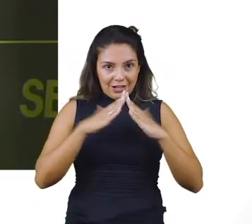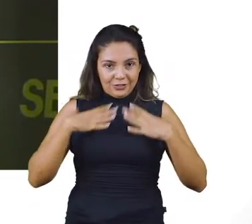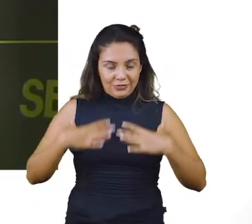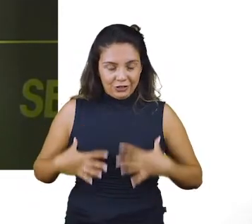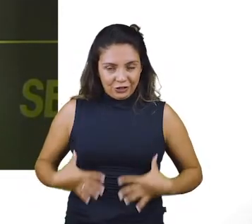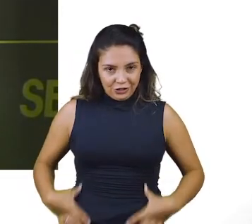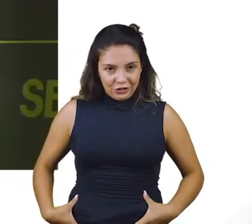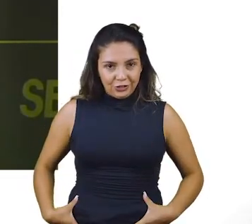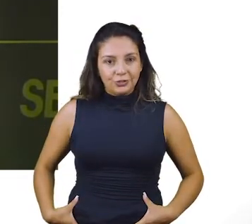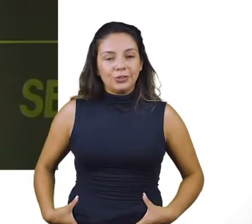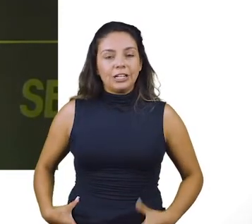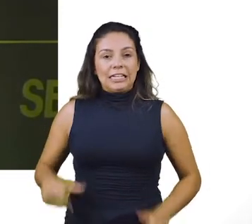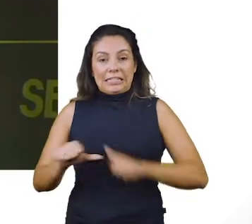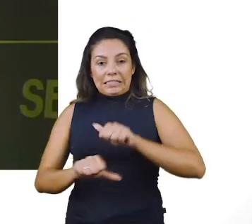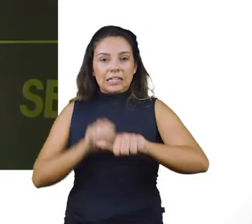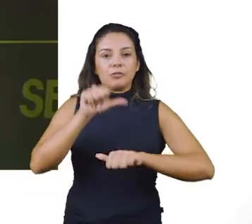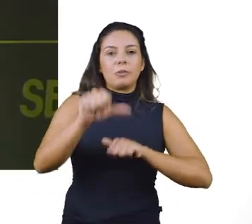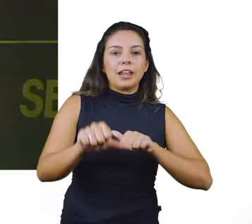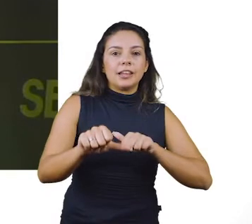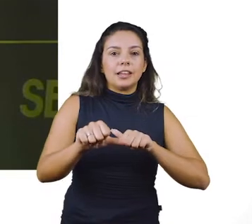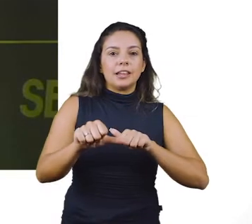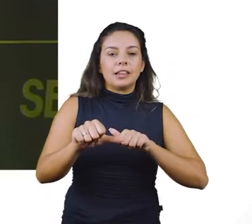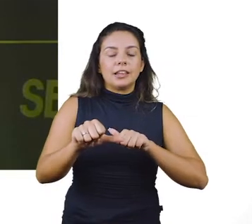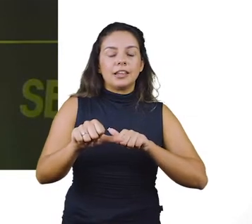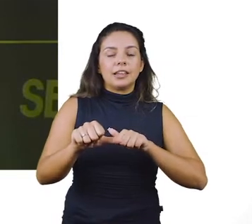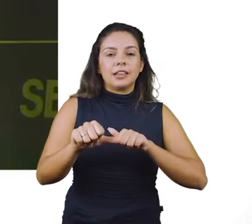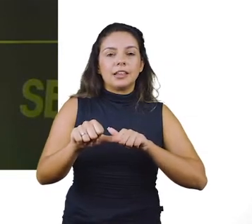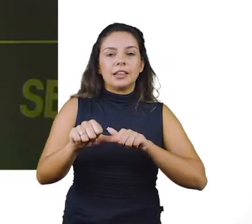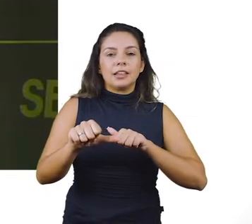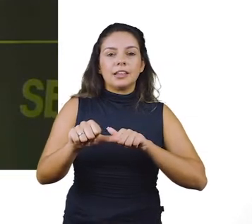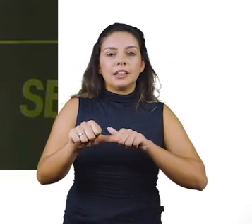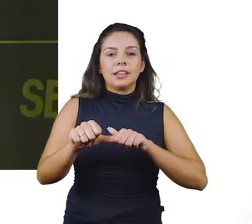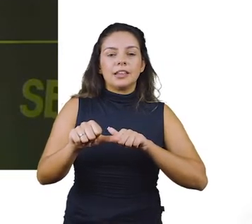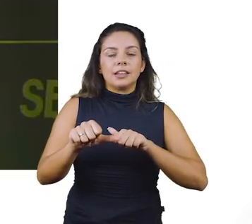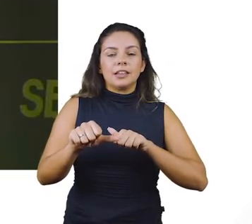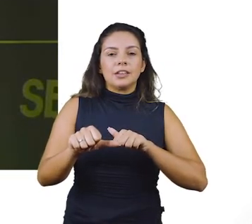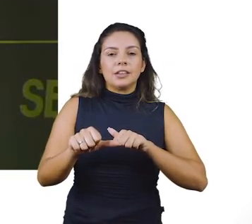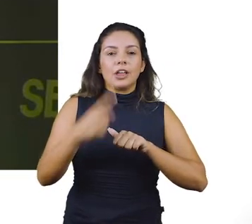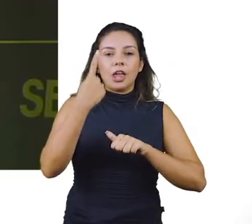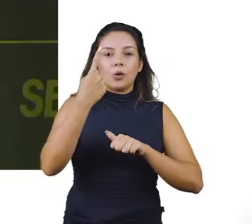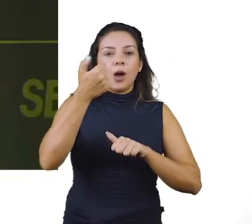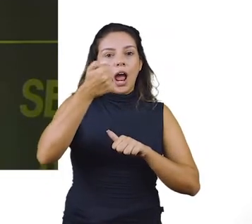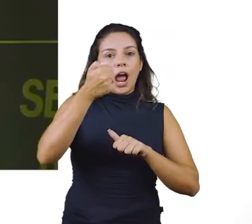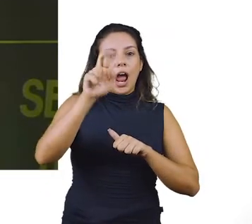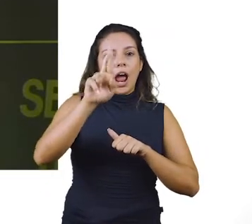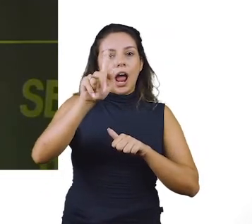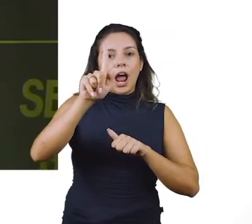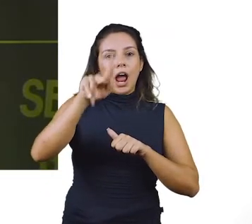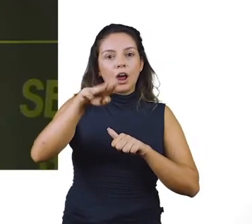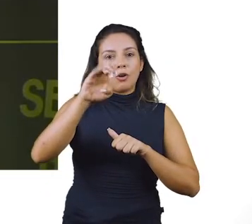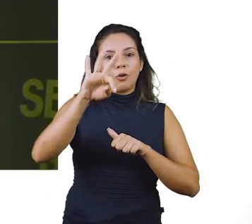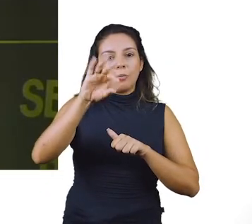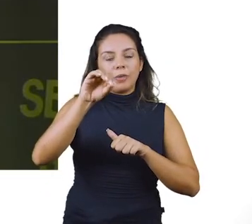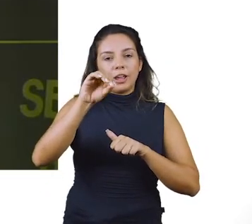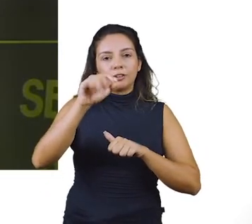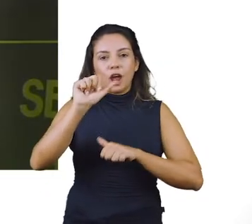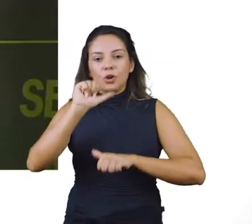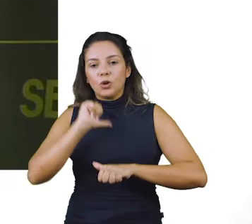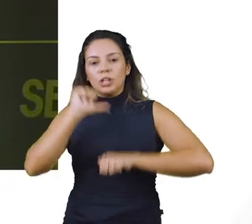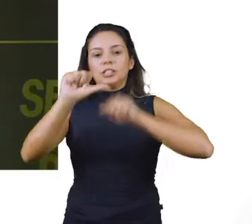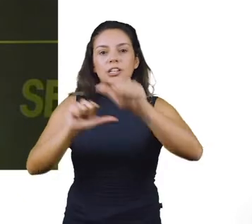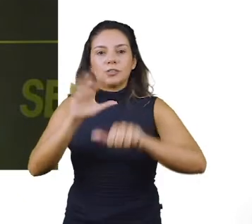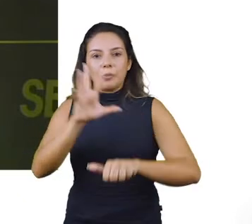de 1945, transformar esse poema em um argumento que eu acabei transformando em um romance e